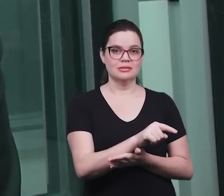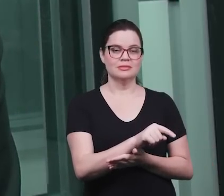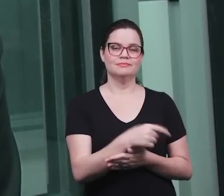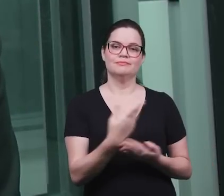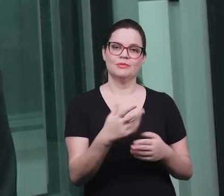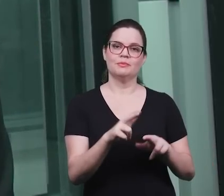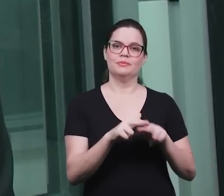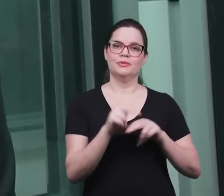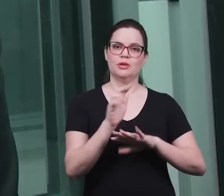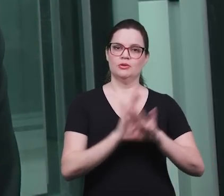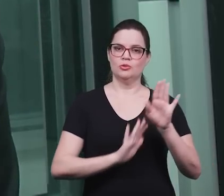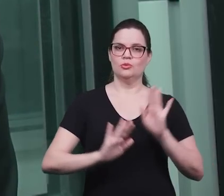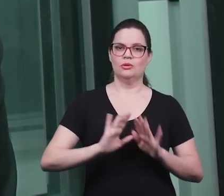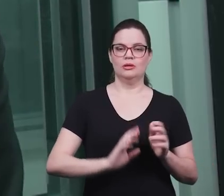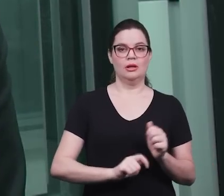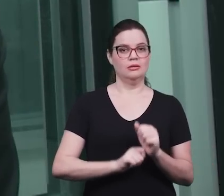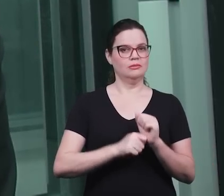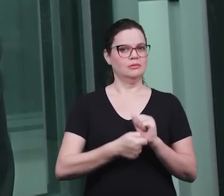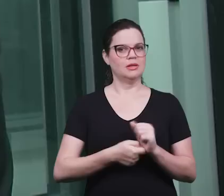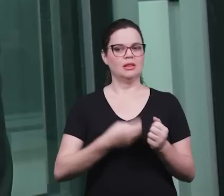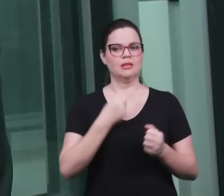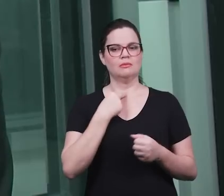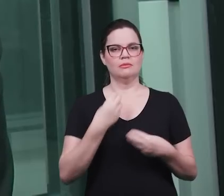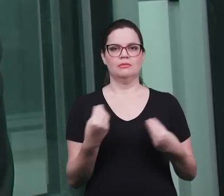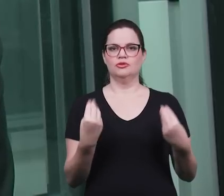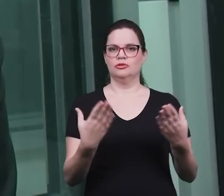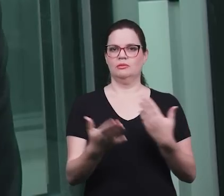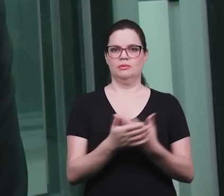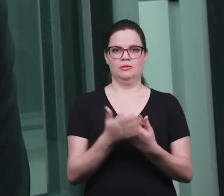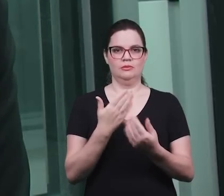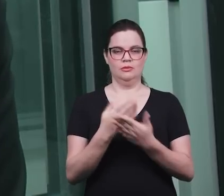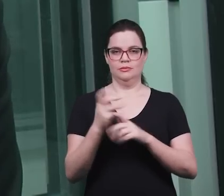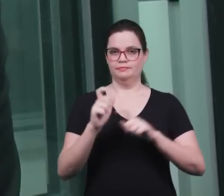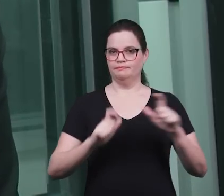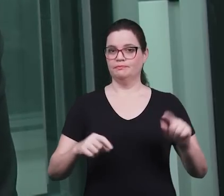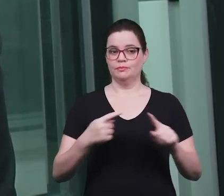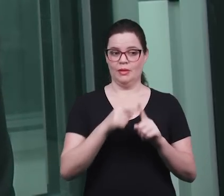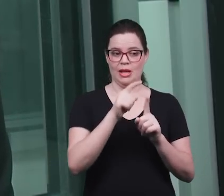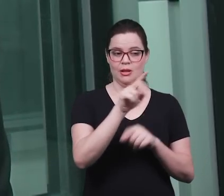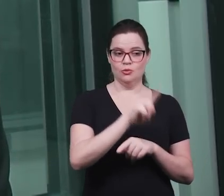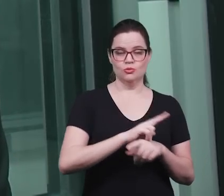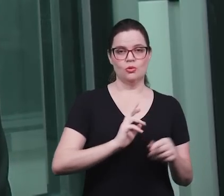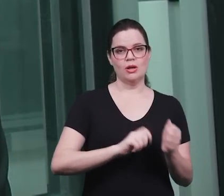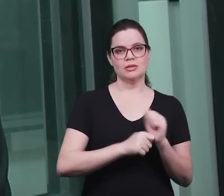com essa senha, né? E enfim,